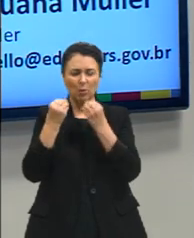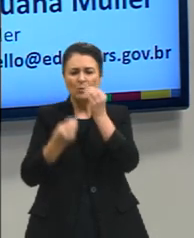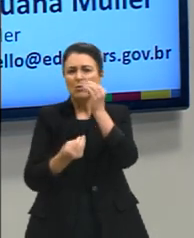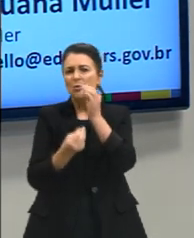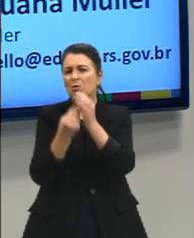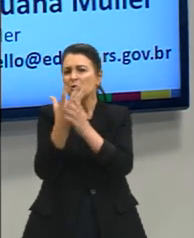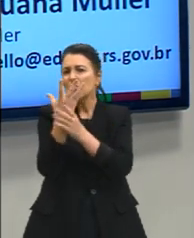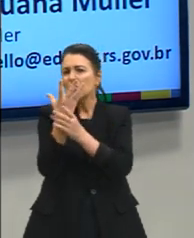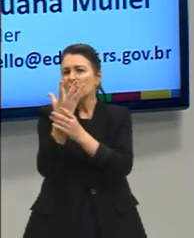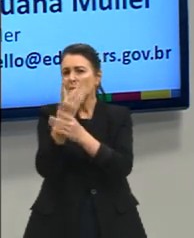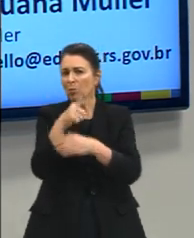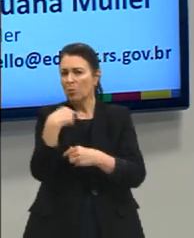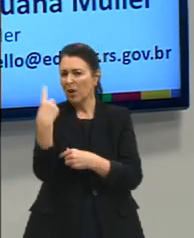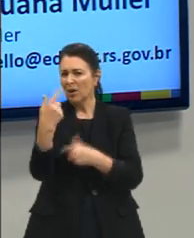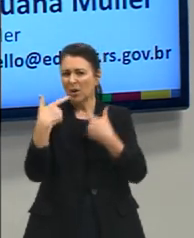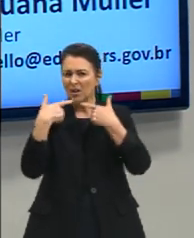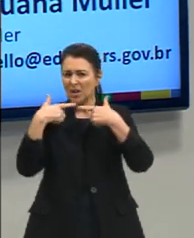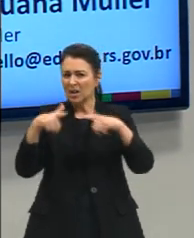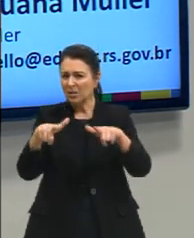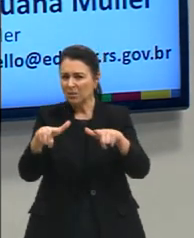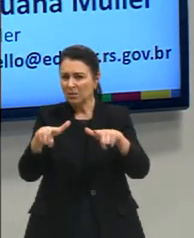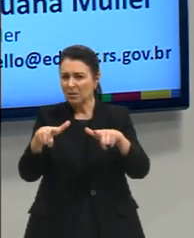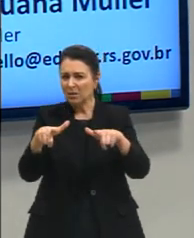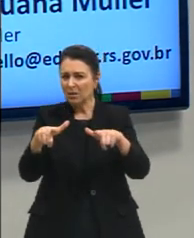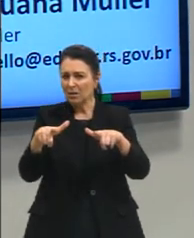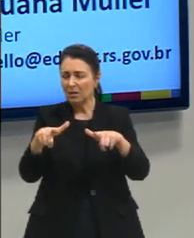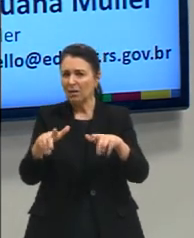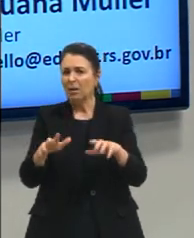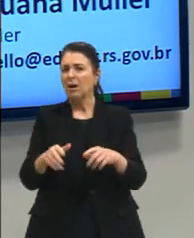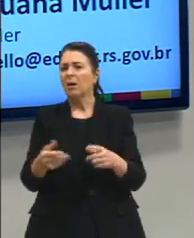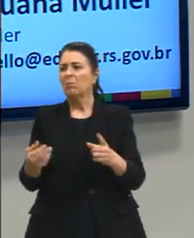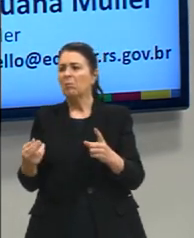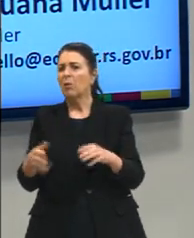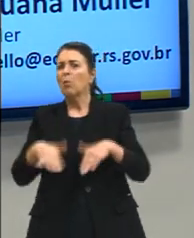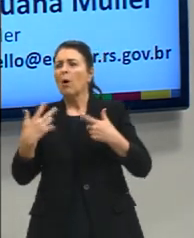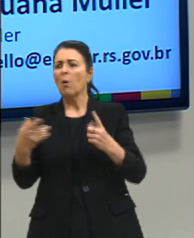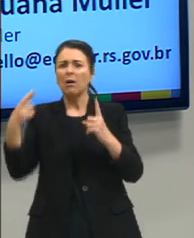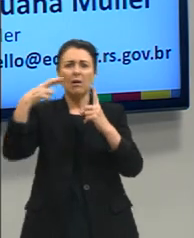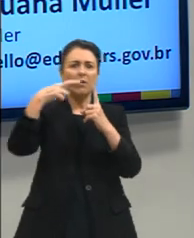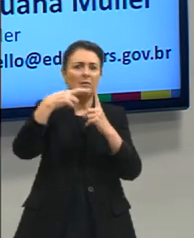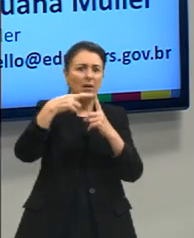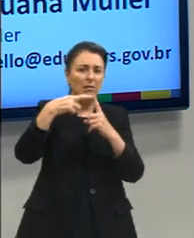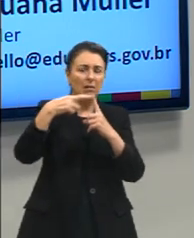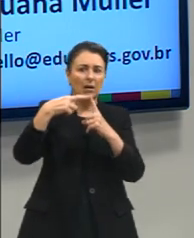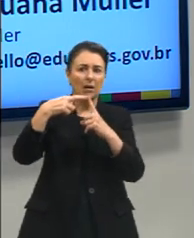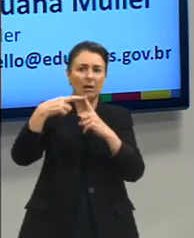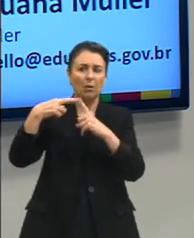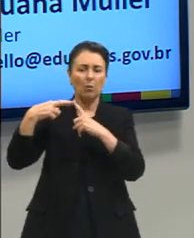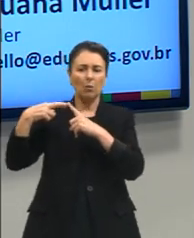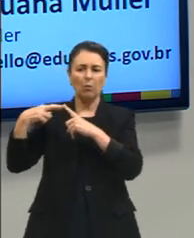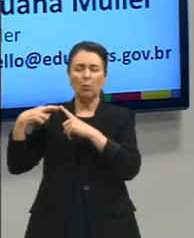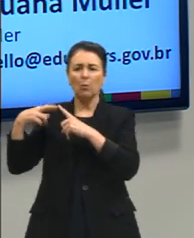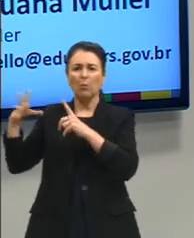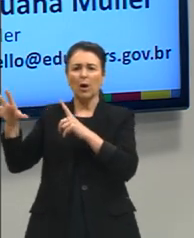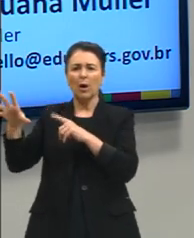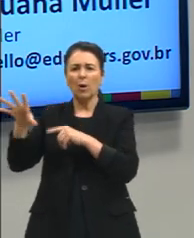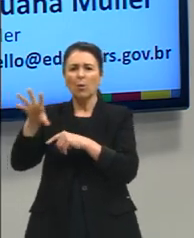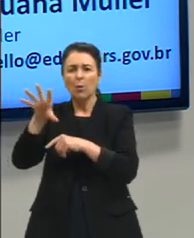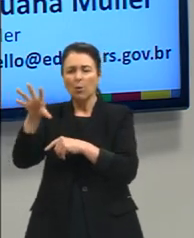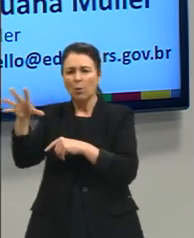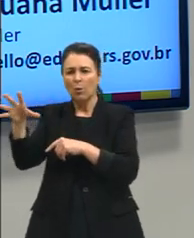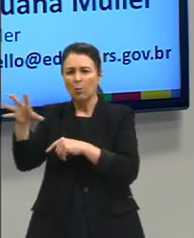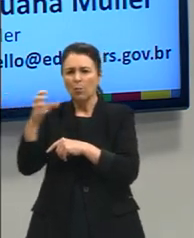língua e referências a gente tem né de onde a gente retirou o patrimônio histórico linguística e